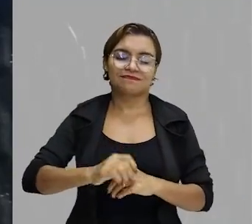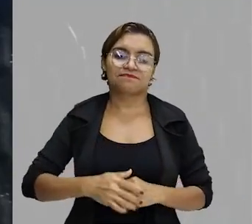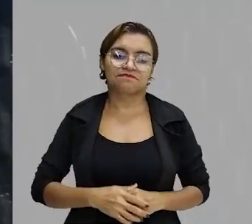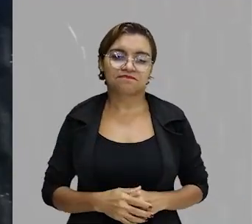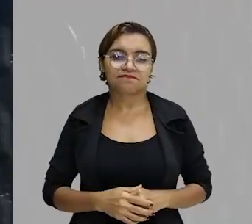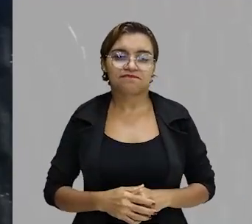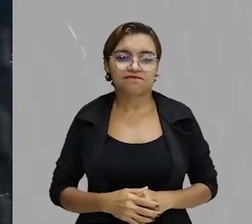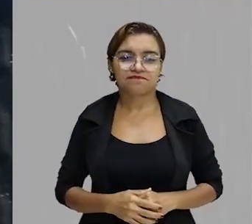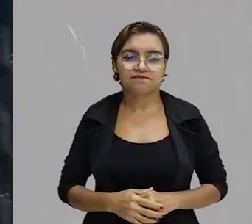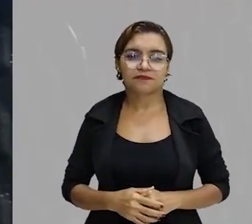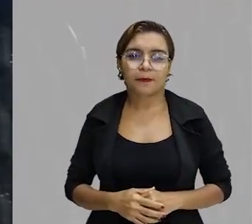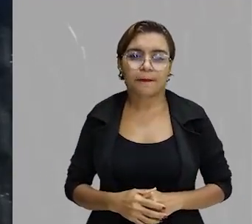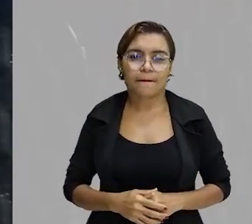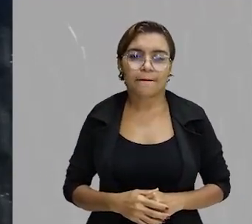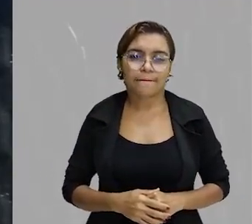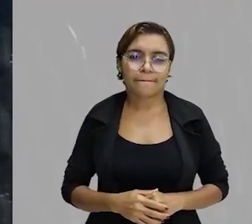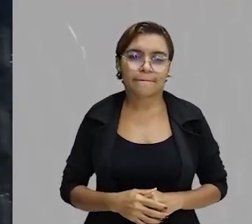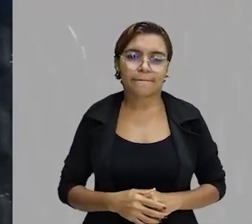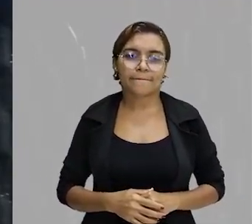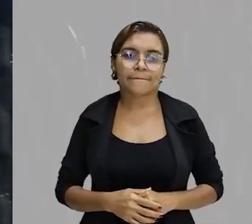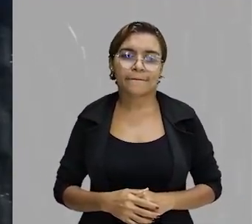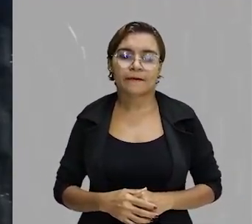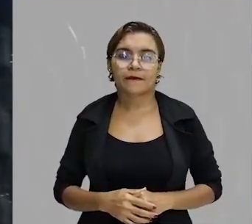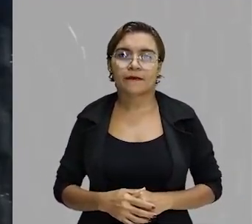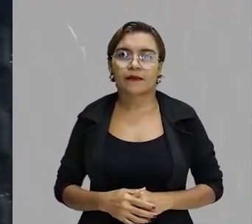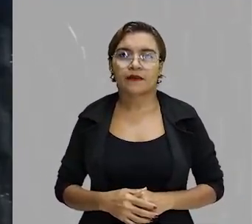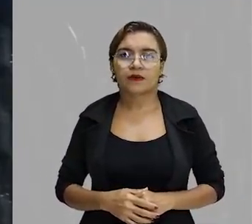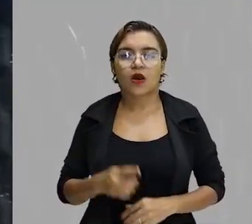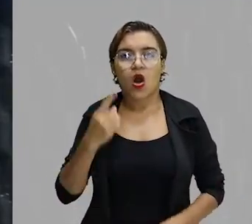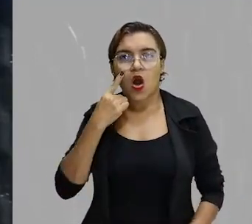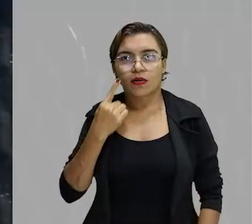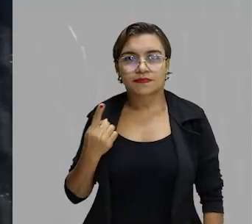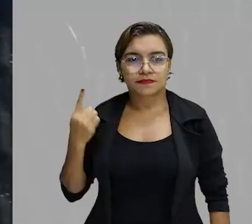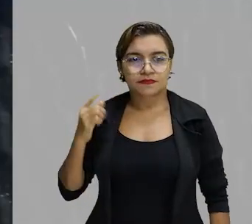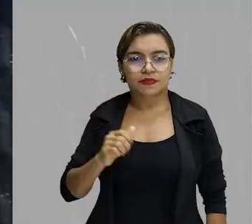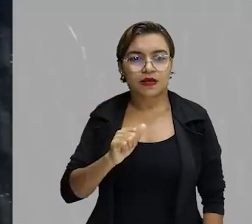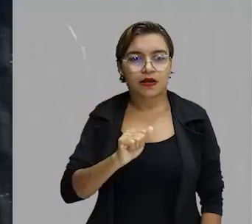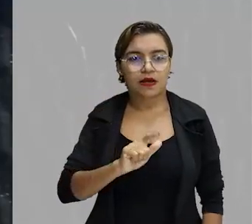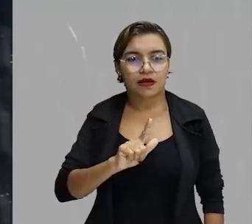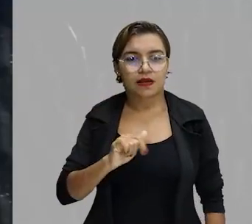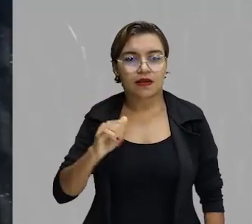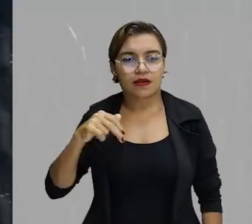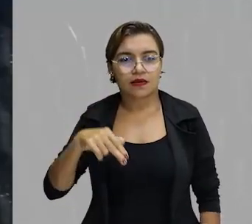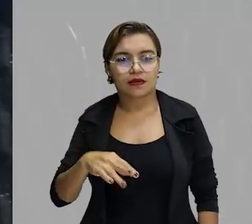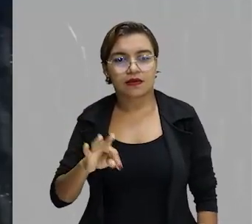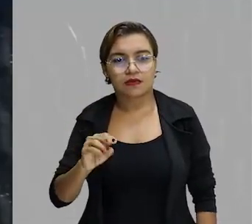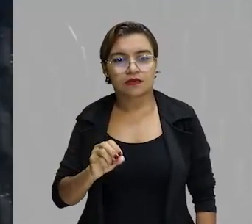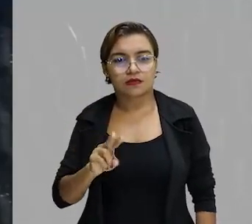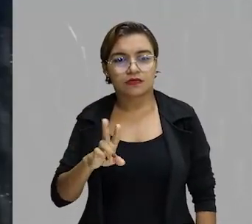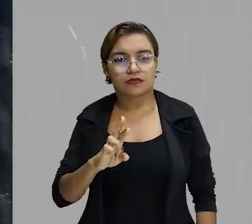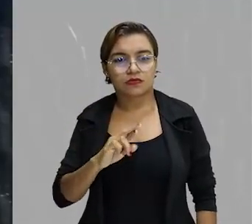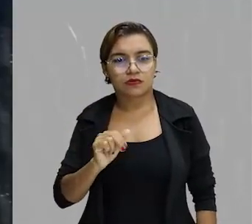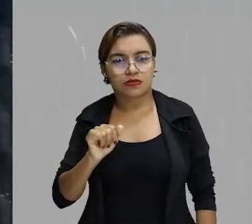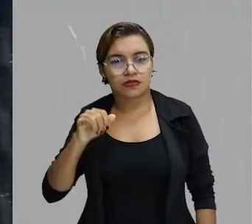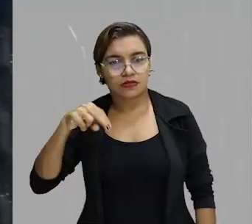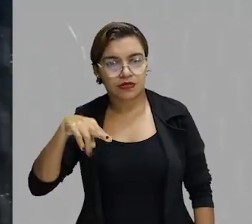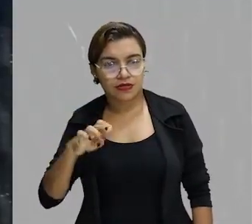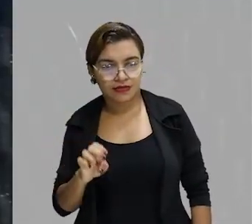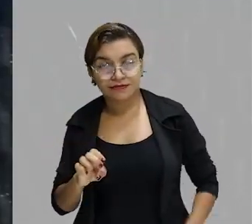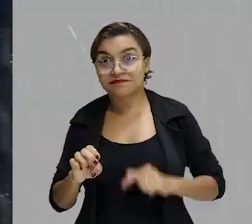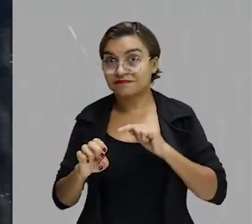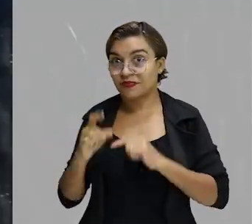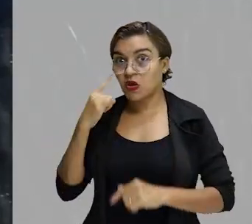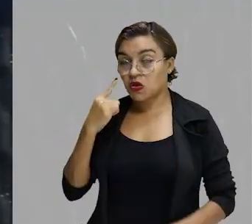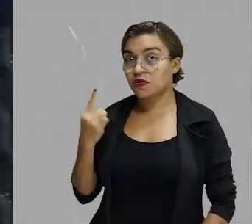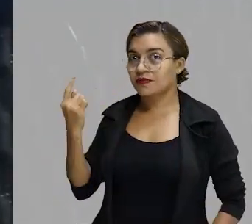sociais. Vamos lá então? Se pronuncia Alan Turing, mas se escreve Alain Touraine,